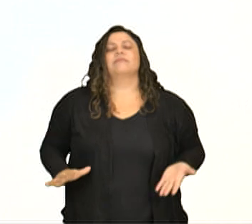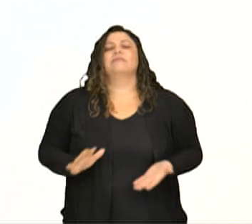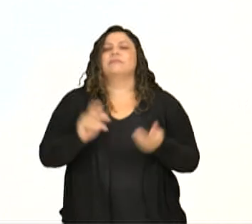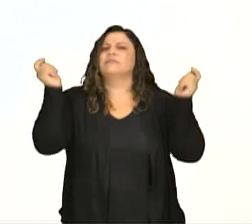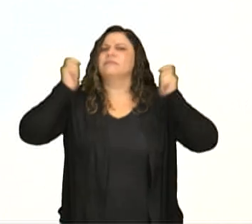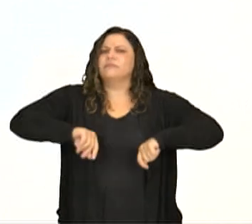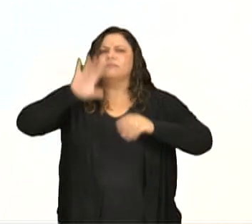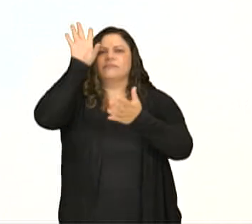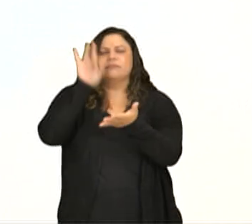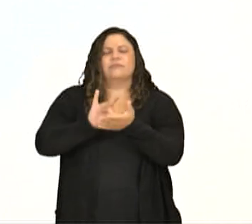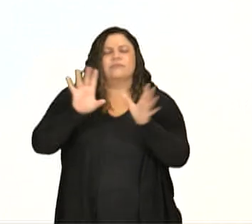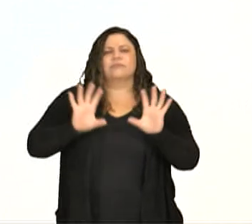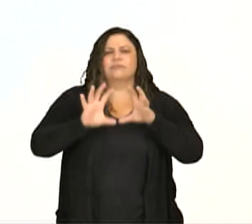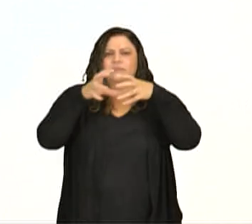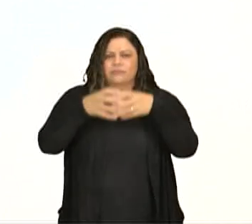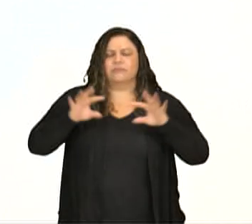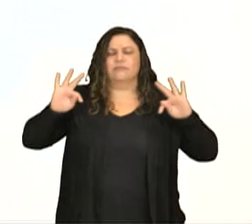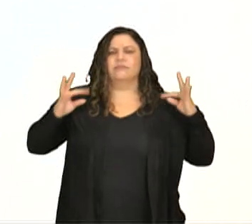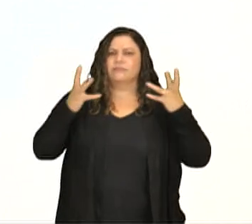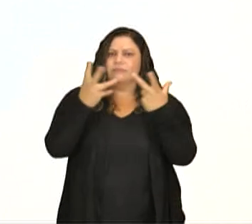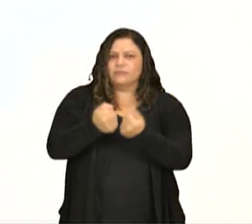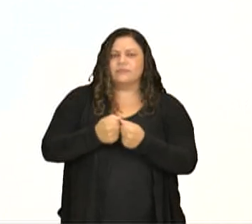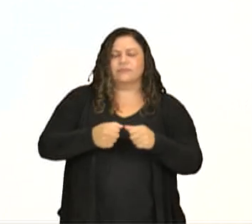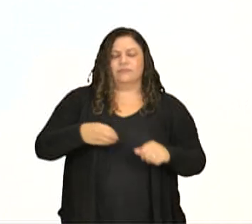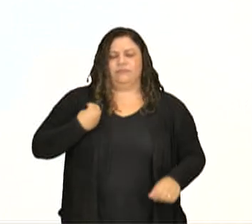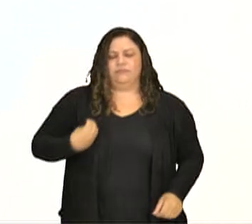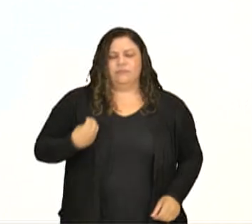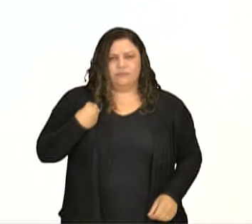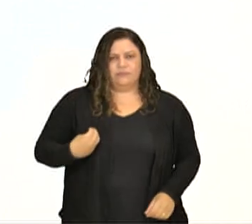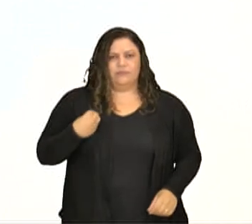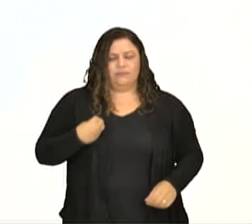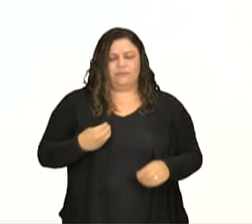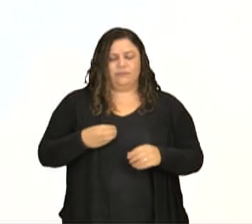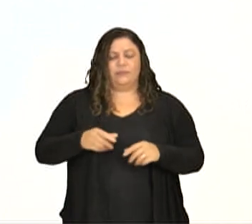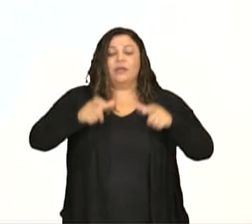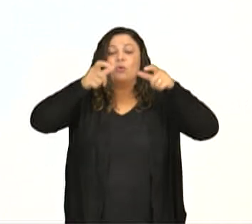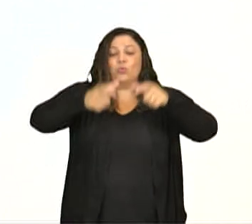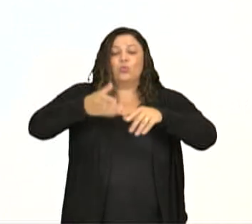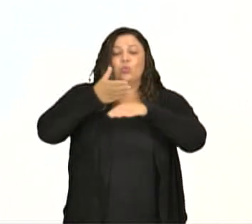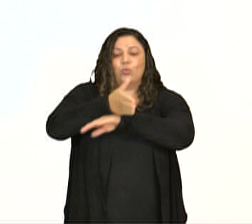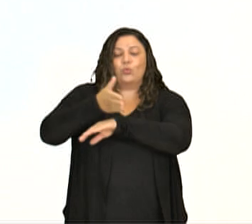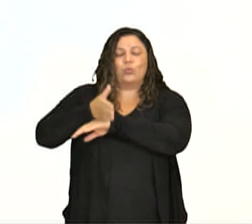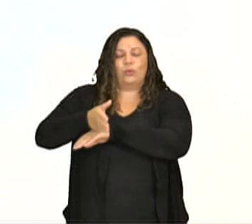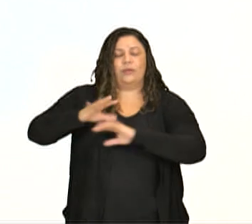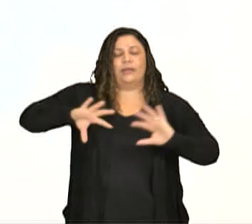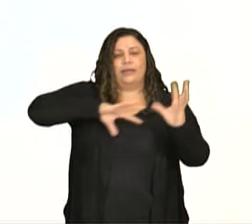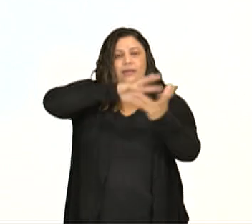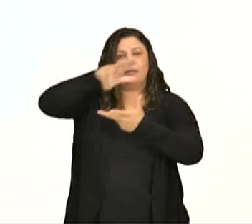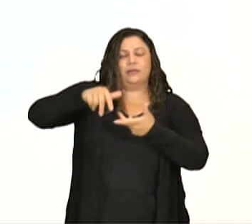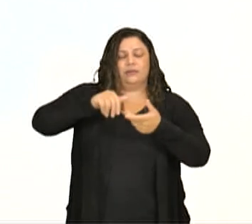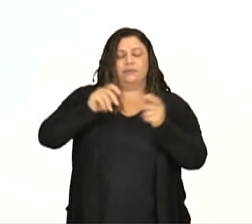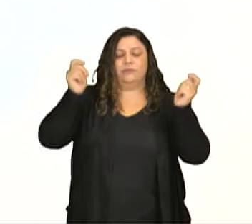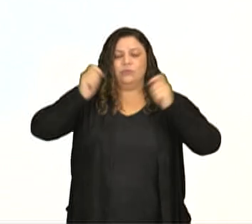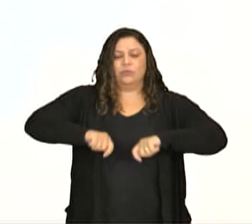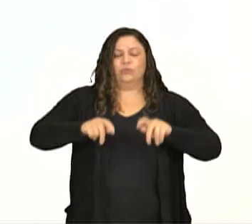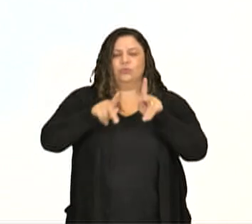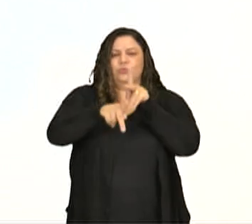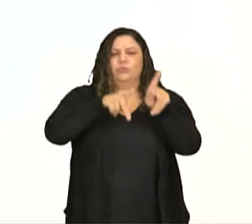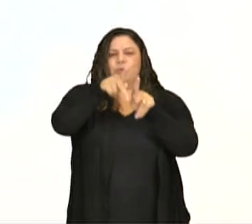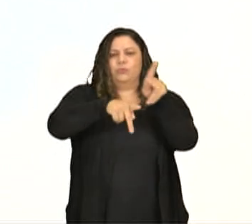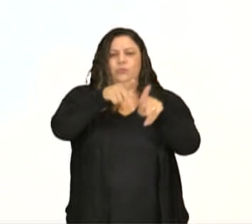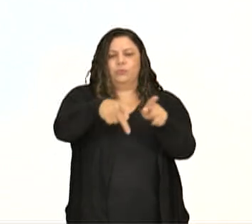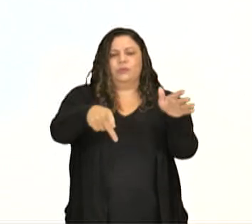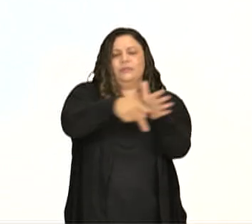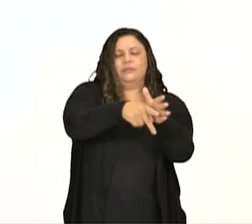Podemos afirmar que o conjunto de todos os seres vivos que habitam determinado lugar no planeta constitui uma população local?